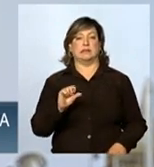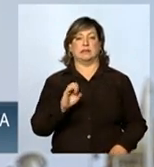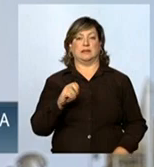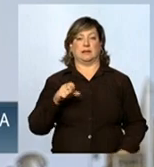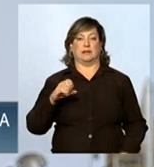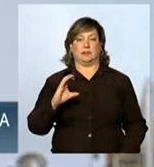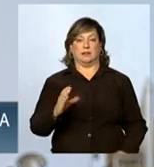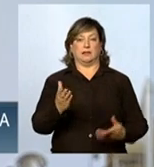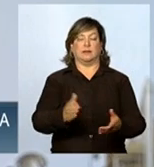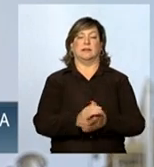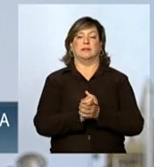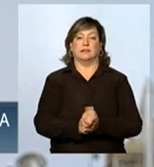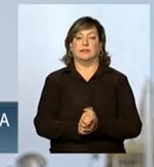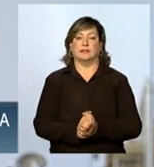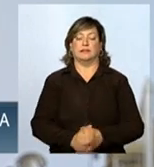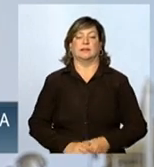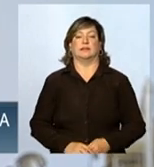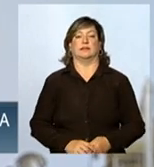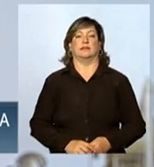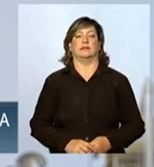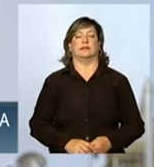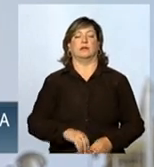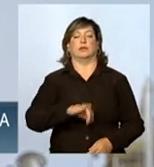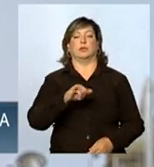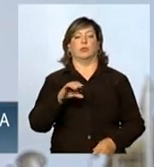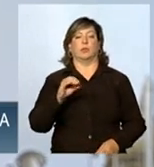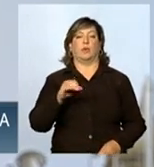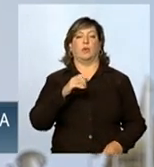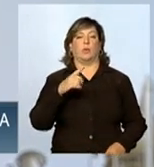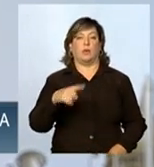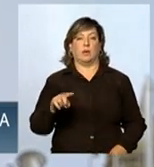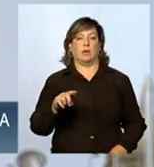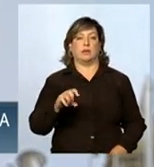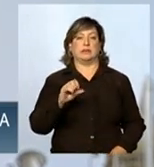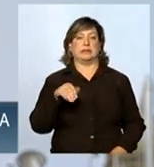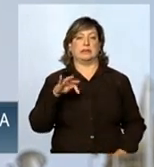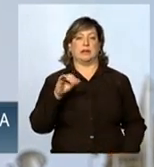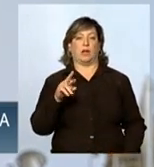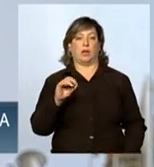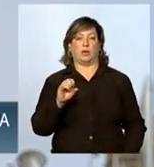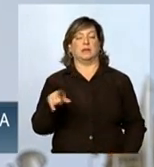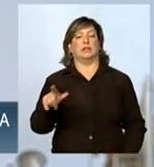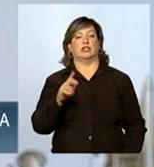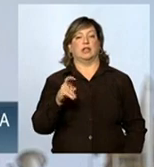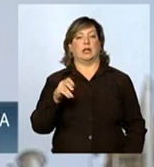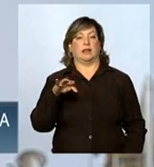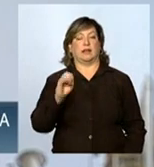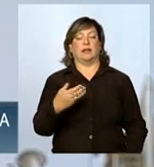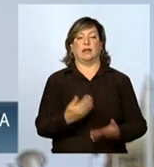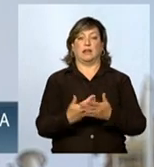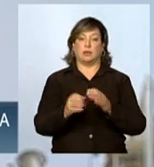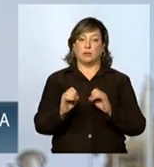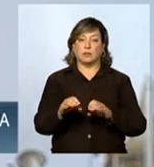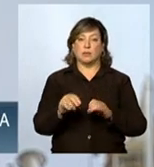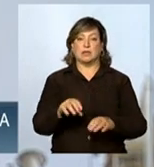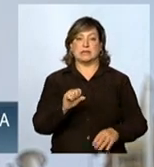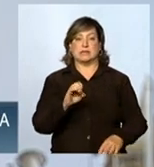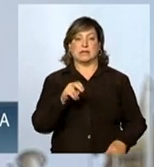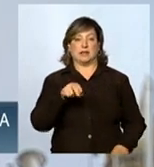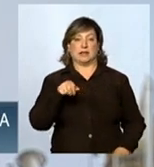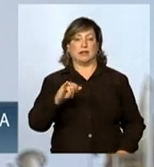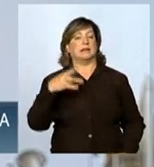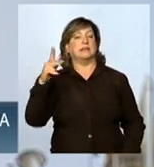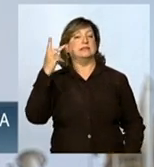SENAC, o João Ricardo Santa Rosa, gerente de educação do SENAI de